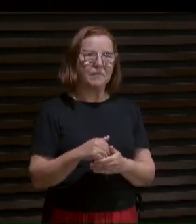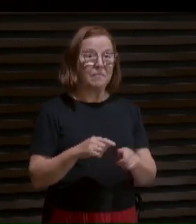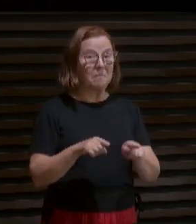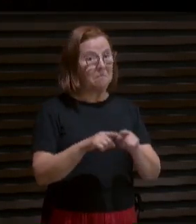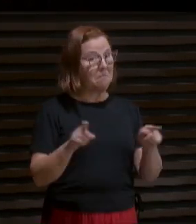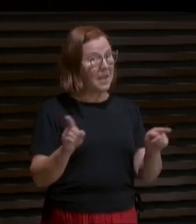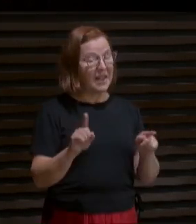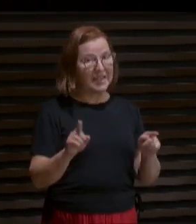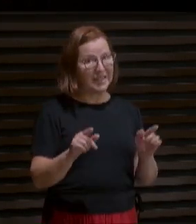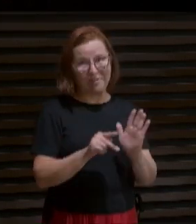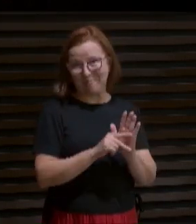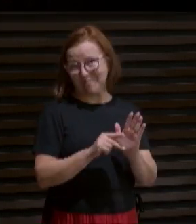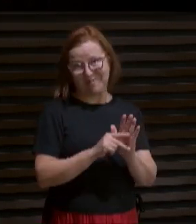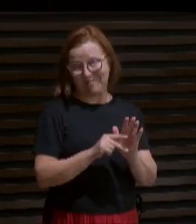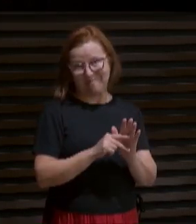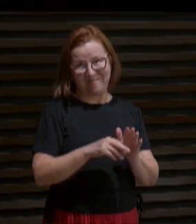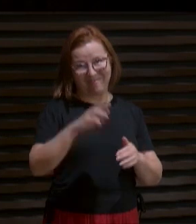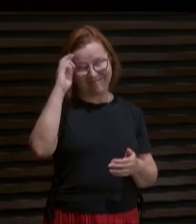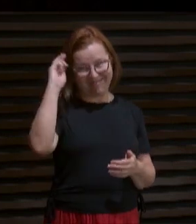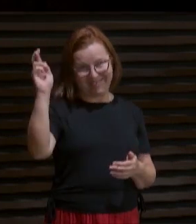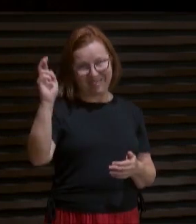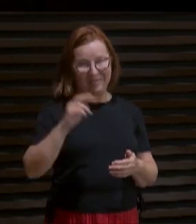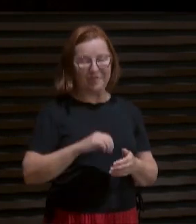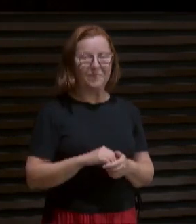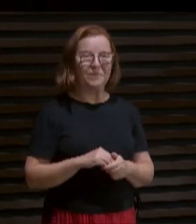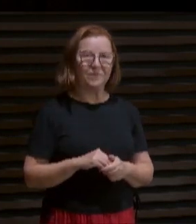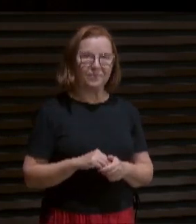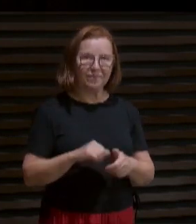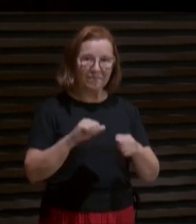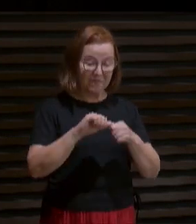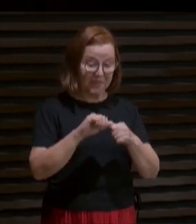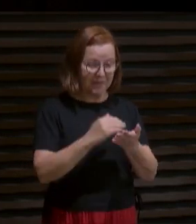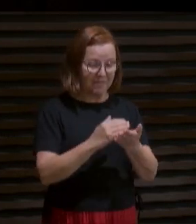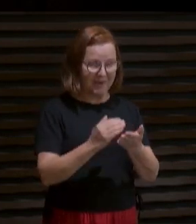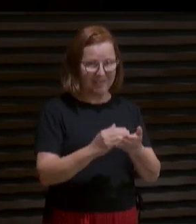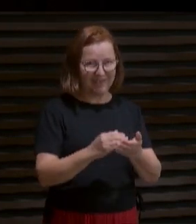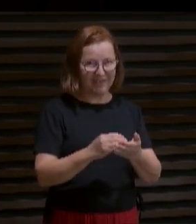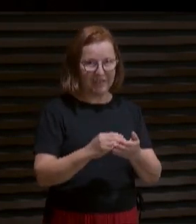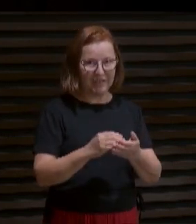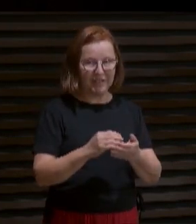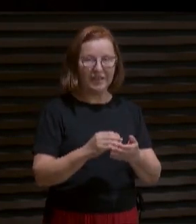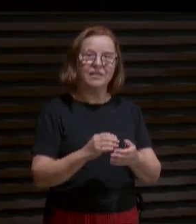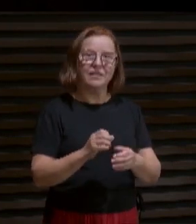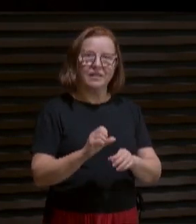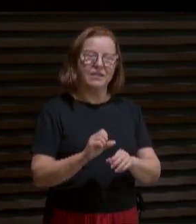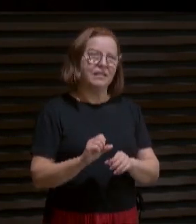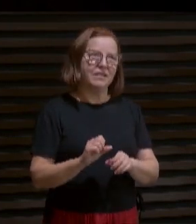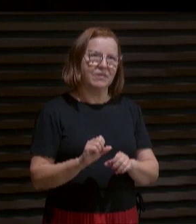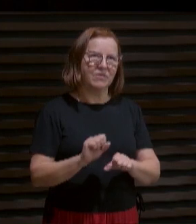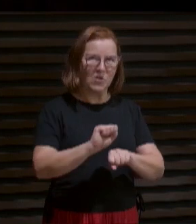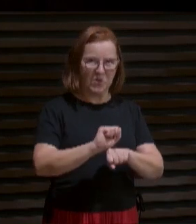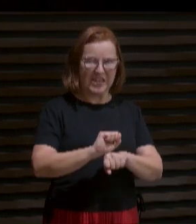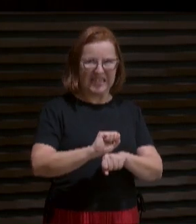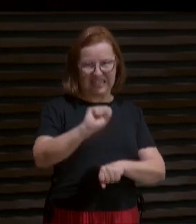é. Eles são infiltrados, fazem parte do sistema religioso, mas não fazem parte do